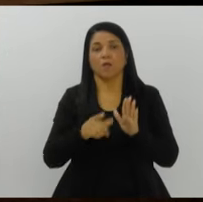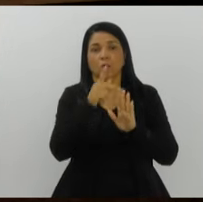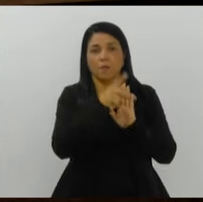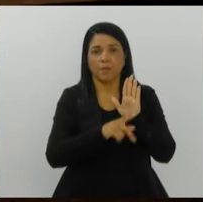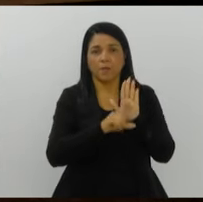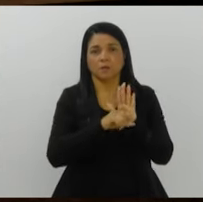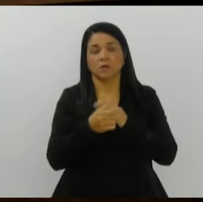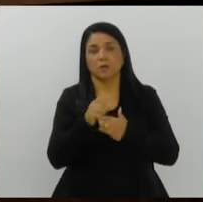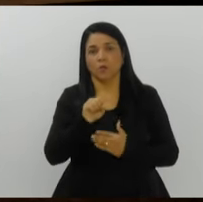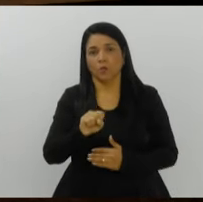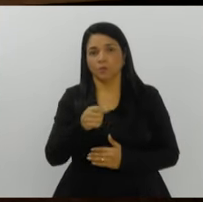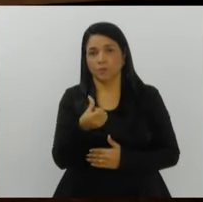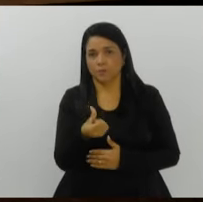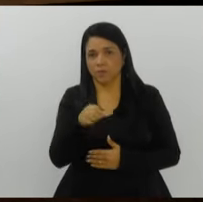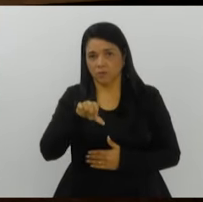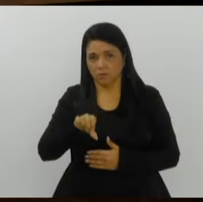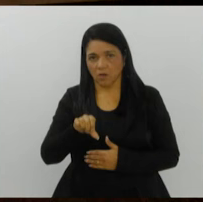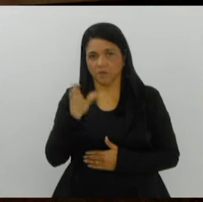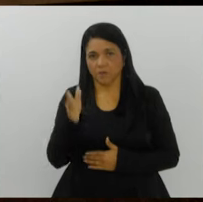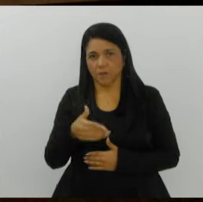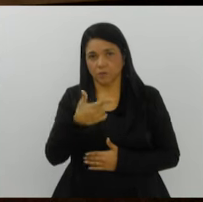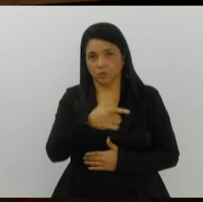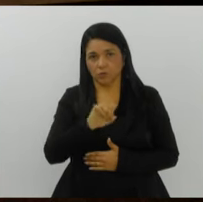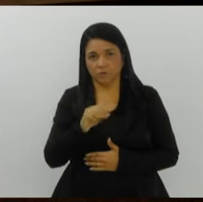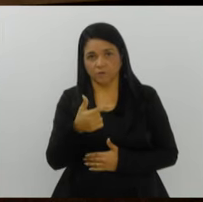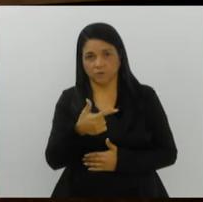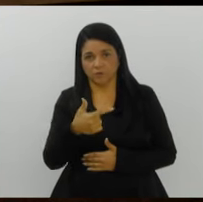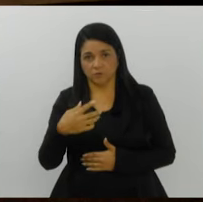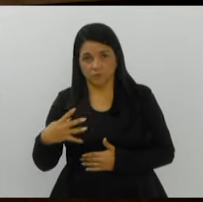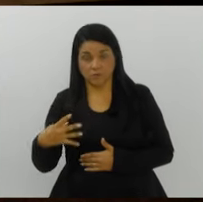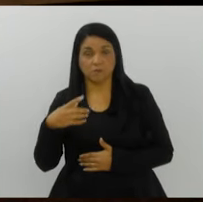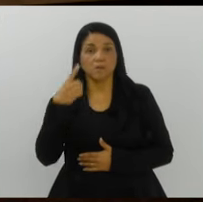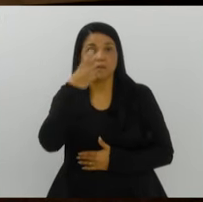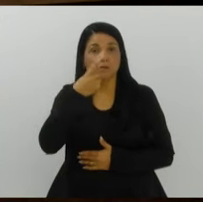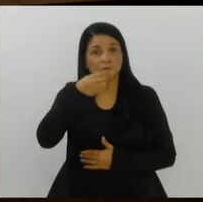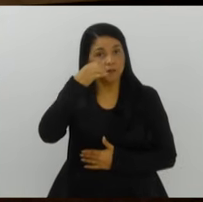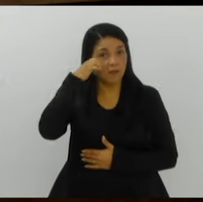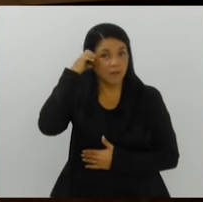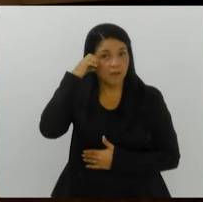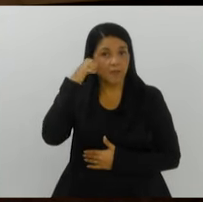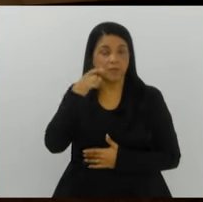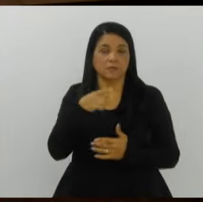869/23 da deputada Élica Takimoto, que precede ao